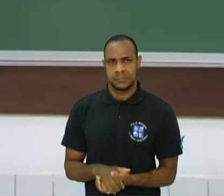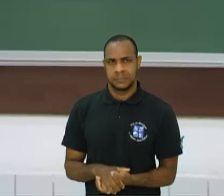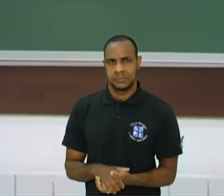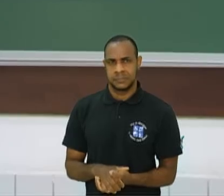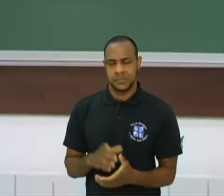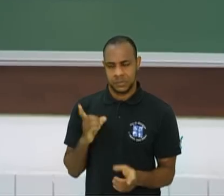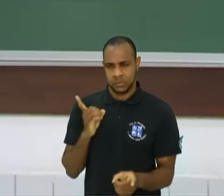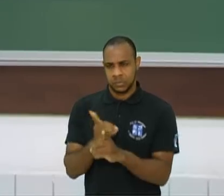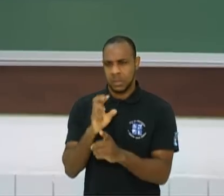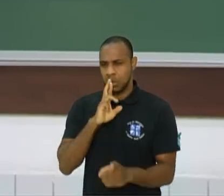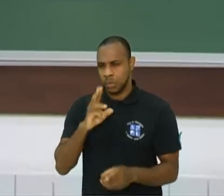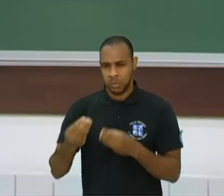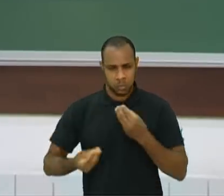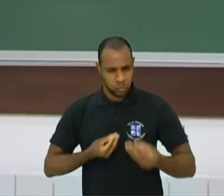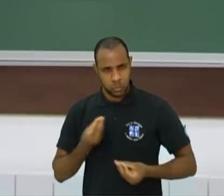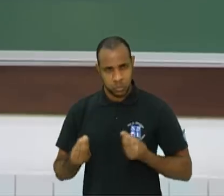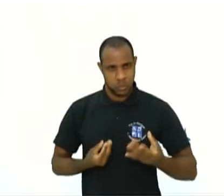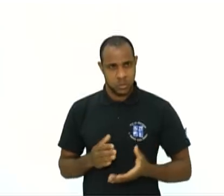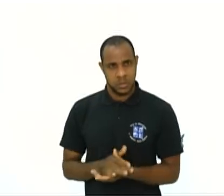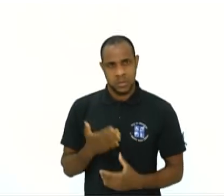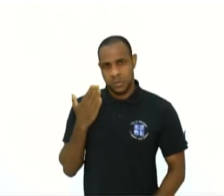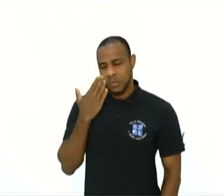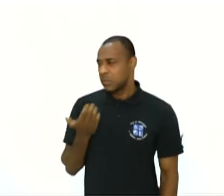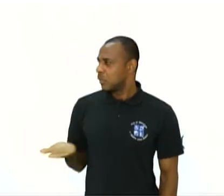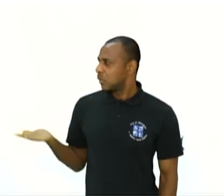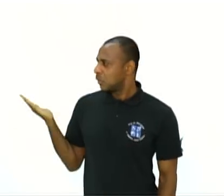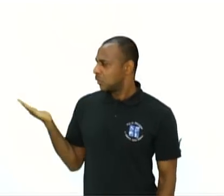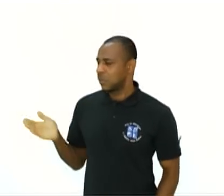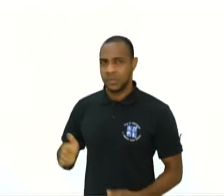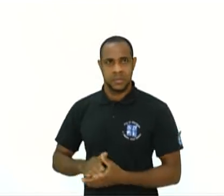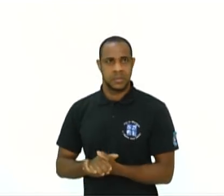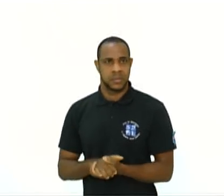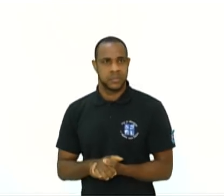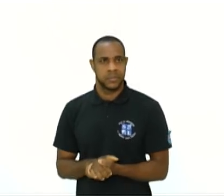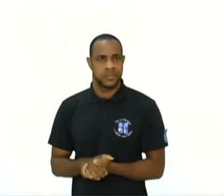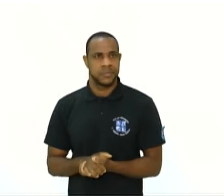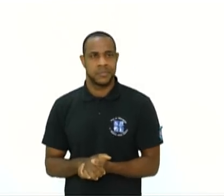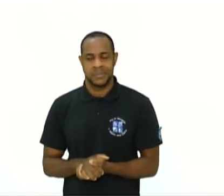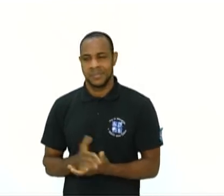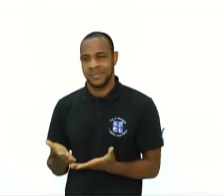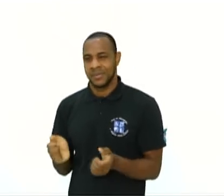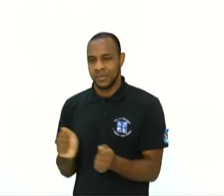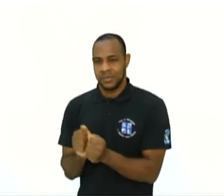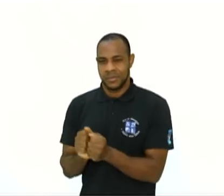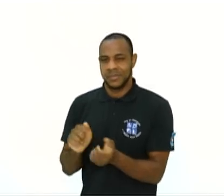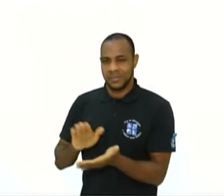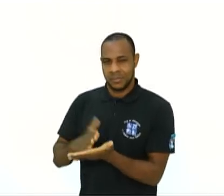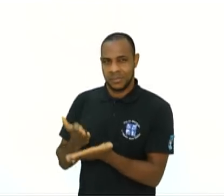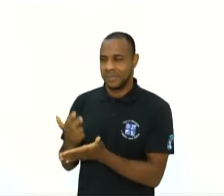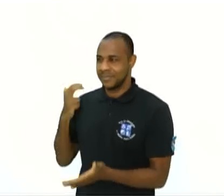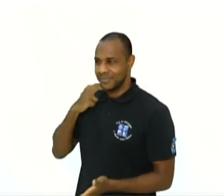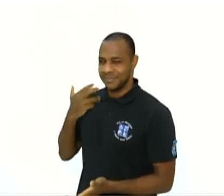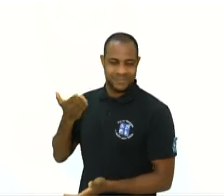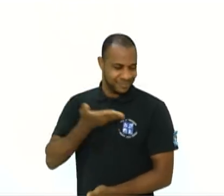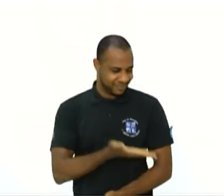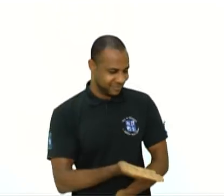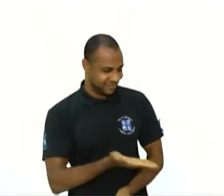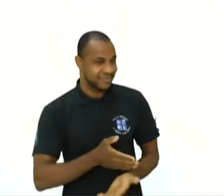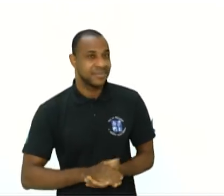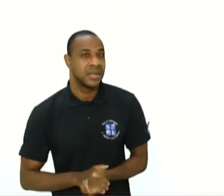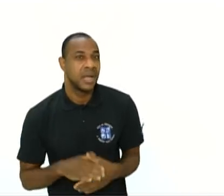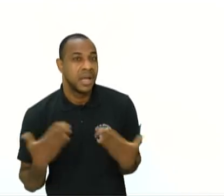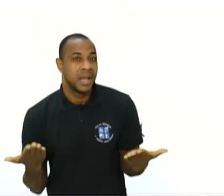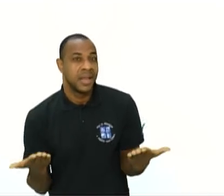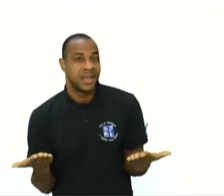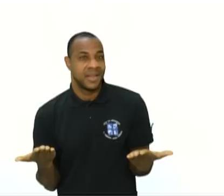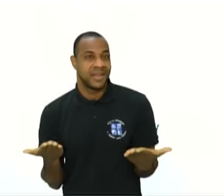Vamos descobrir essa resposta? Chega junto com a prof. Rutineia e com o Val. Então vamos lá,